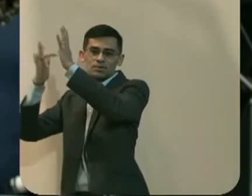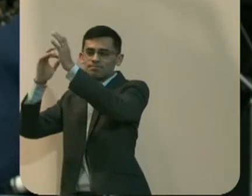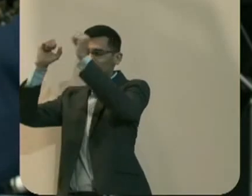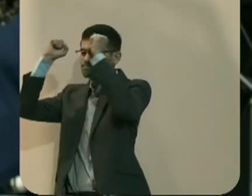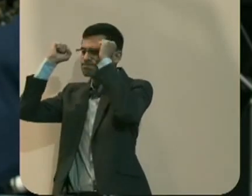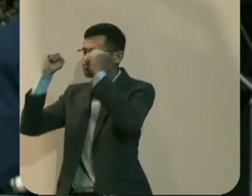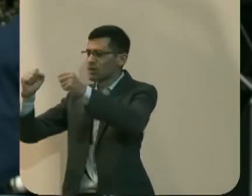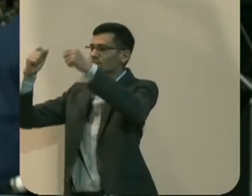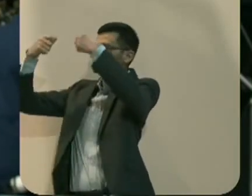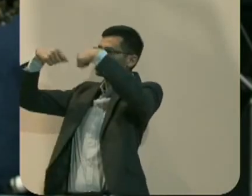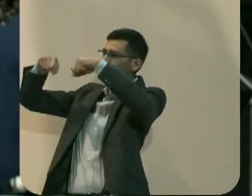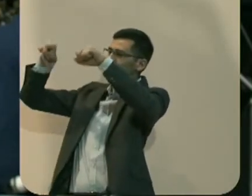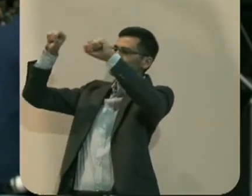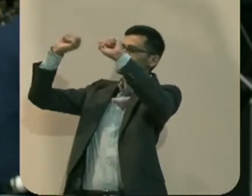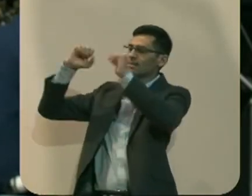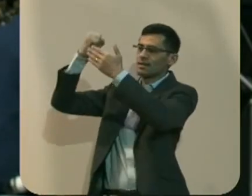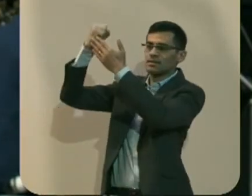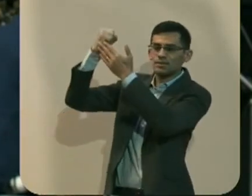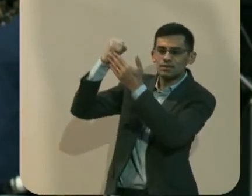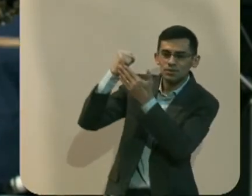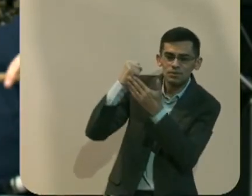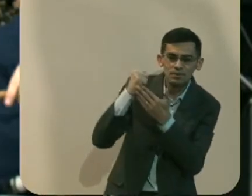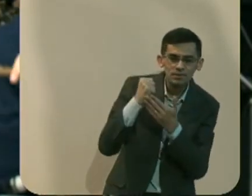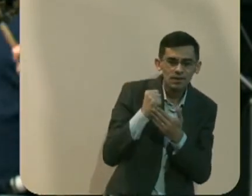Ele nos ajuda a